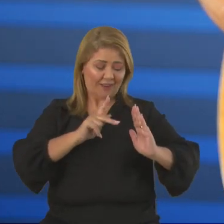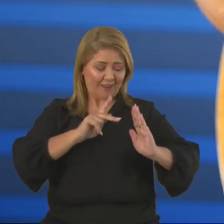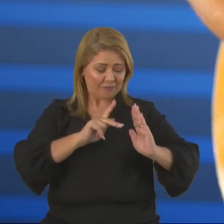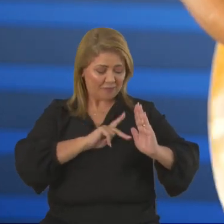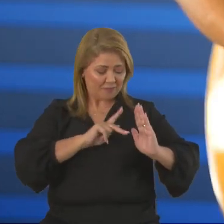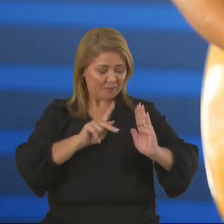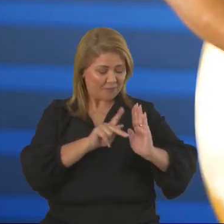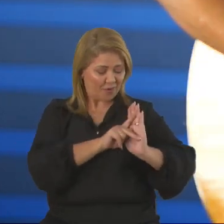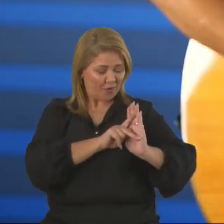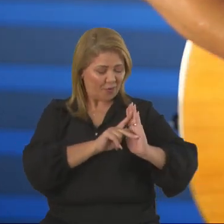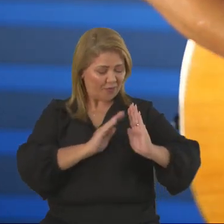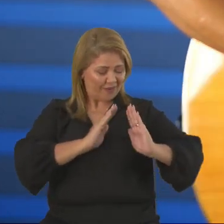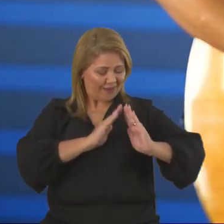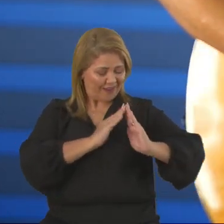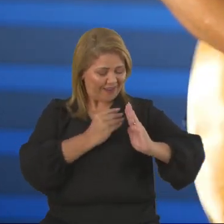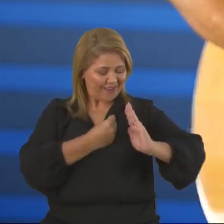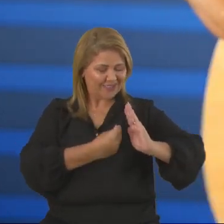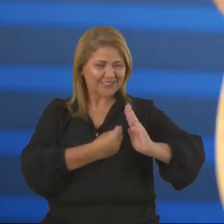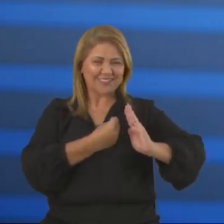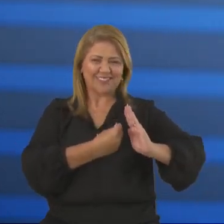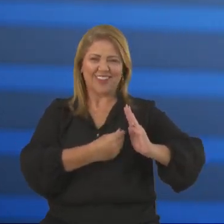lar. Muito obrigado, uma ótima manhã para vocês.